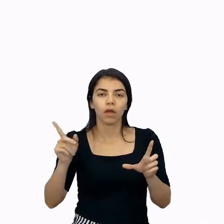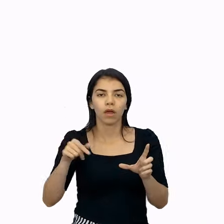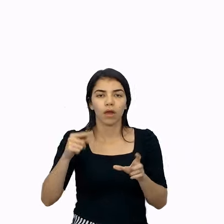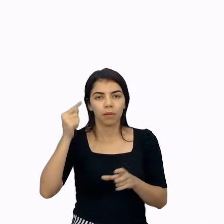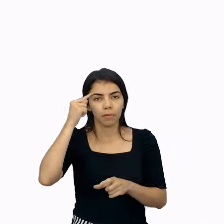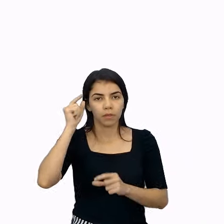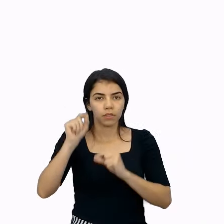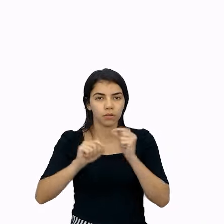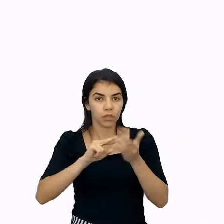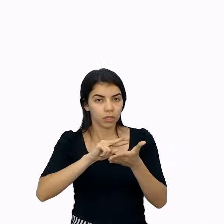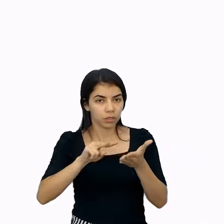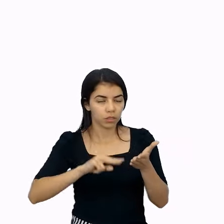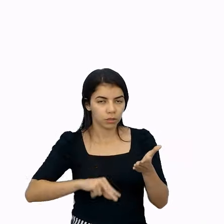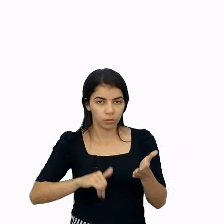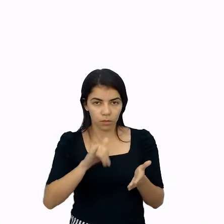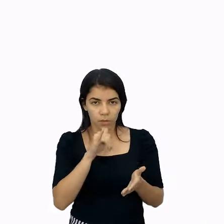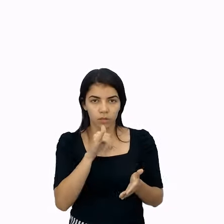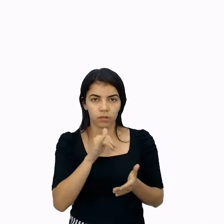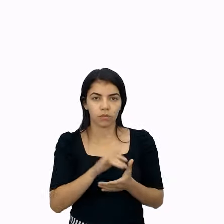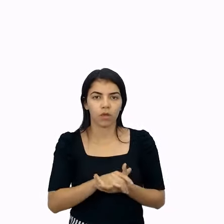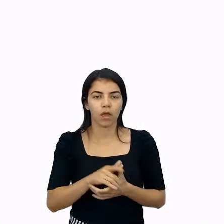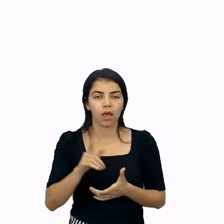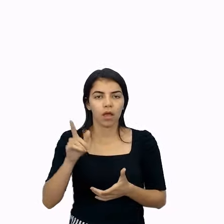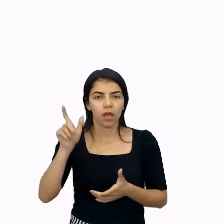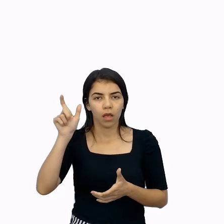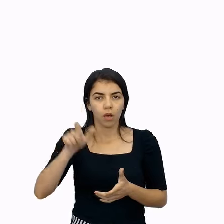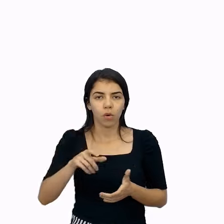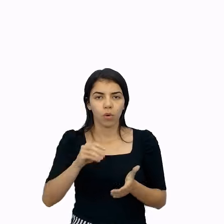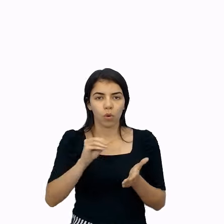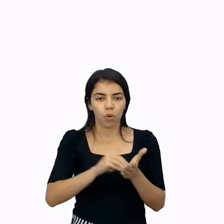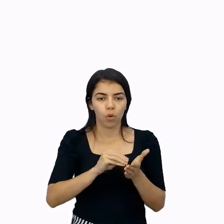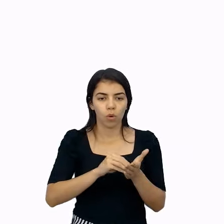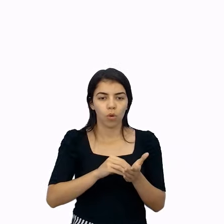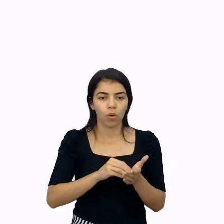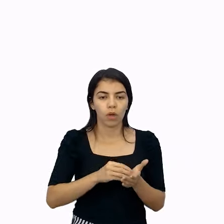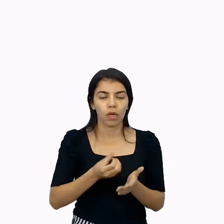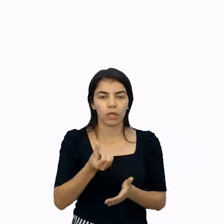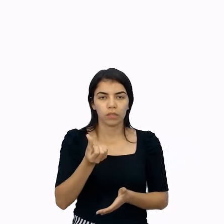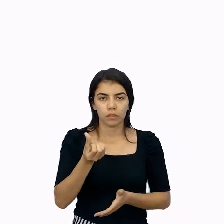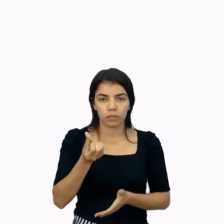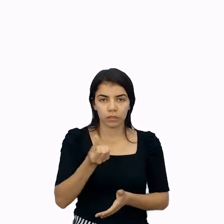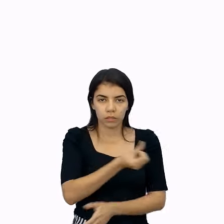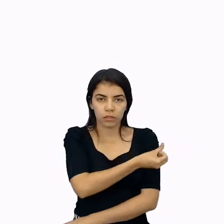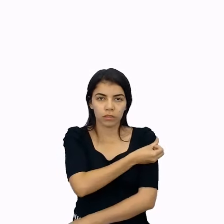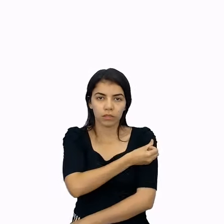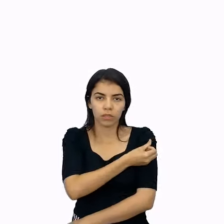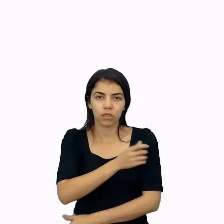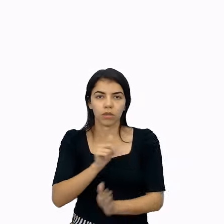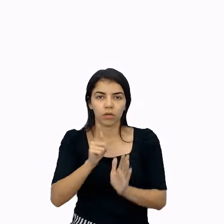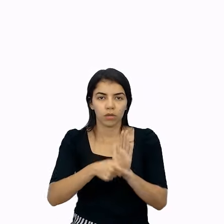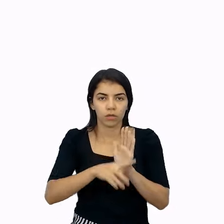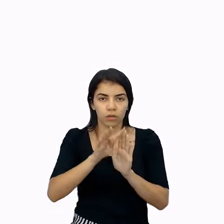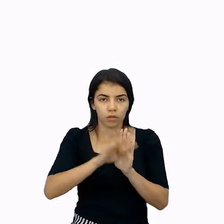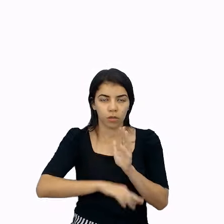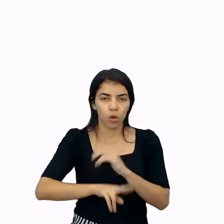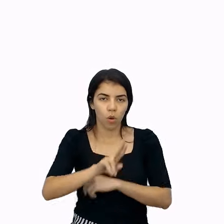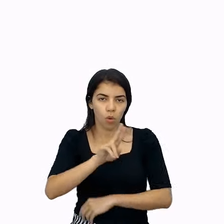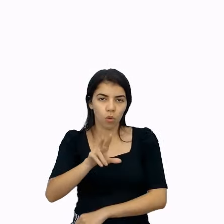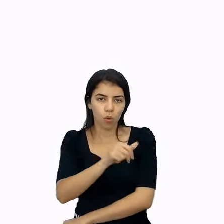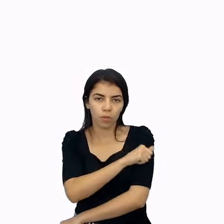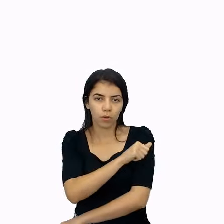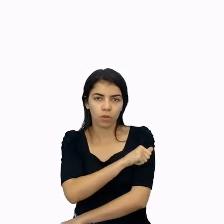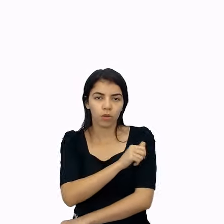Pensando na leitura. E aí eu coloco os dados, sexto ano, o gênero textual, o nome do estudante, né? A